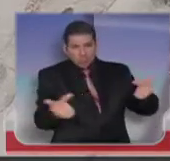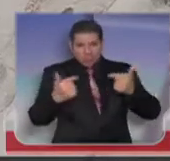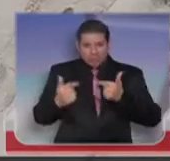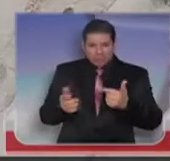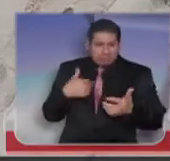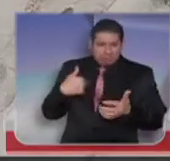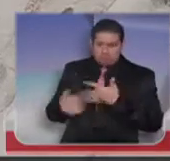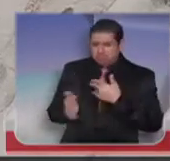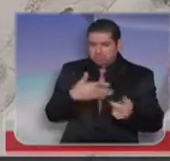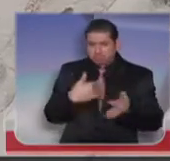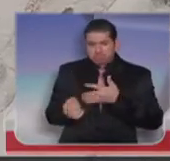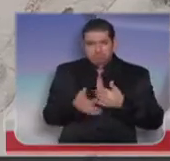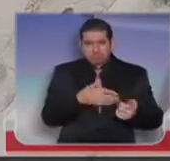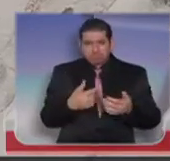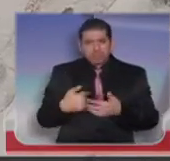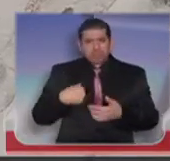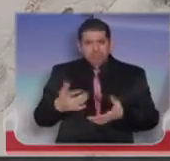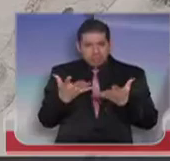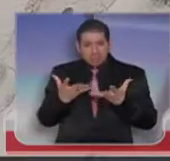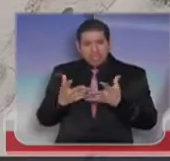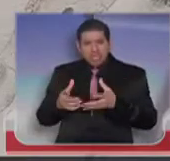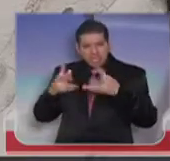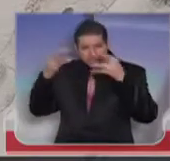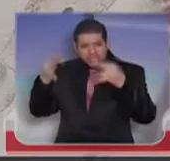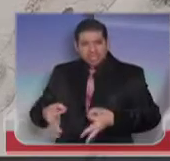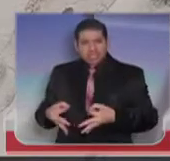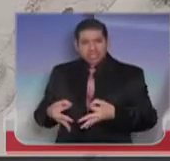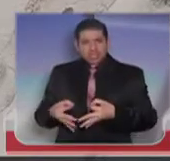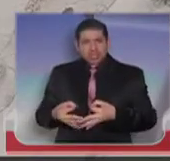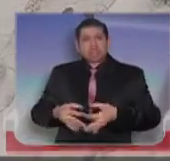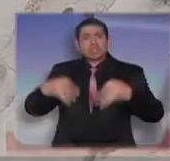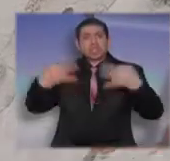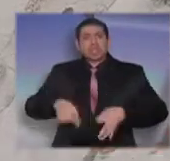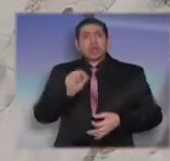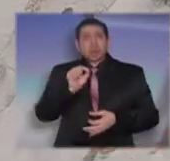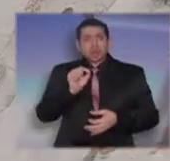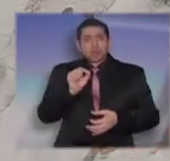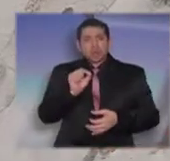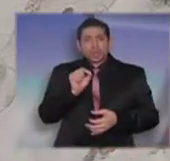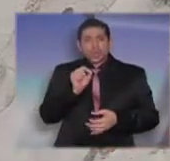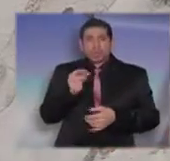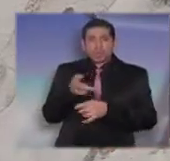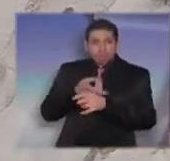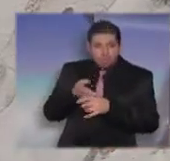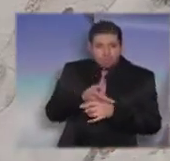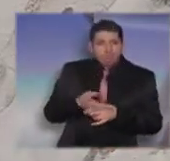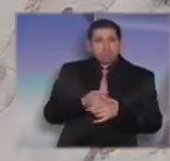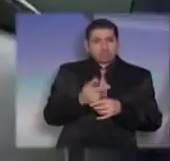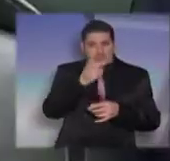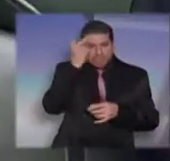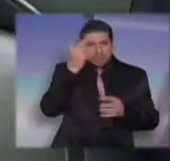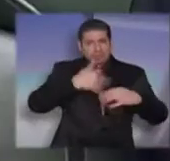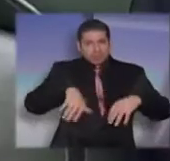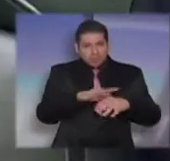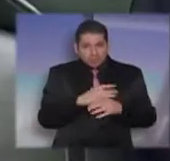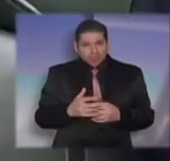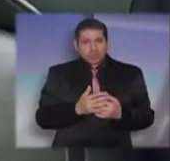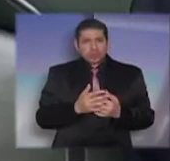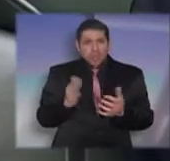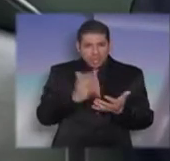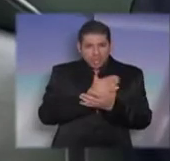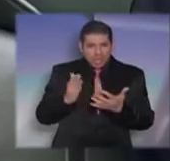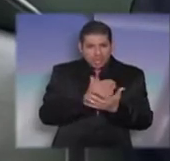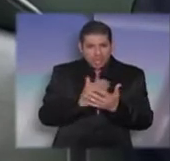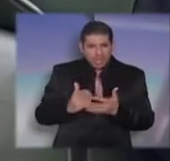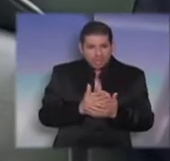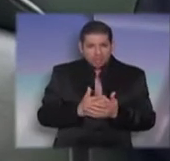nem aí. Eu estou do lado do que é certo. E o certo é valorizar quem é nosso. O certo é valorizar pessoas que sacrificam a sua vida